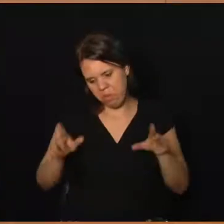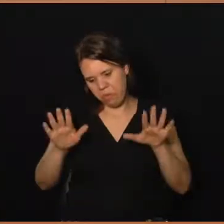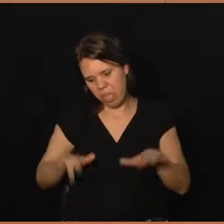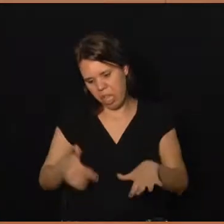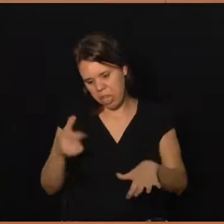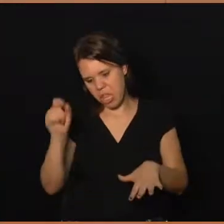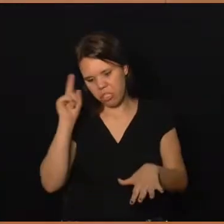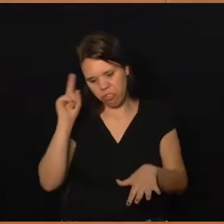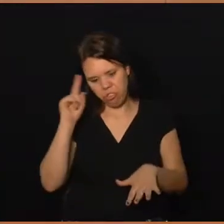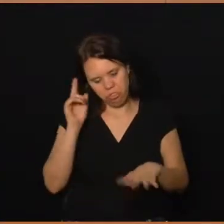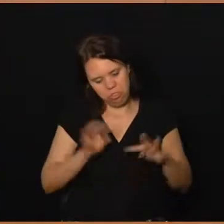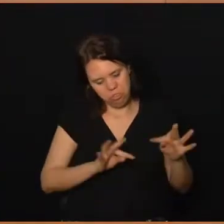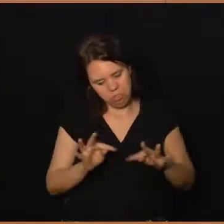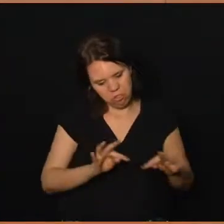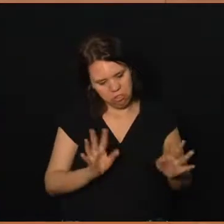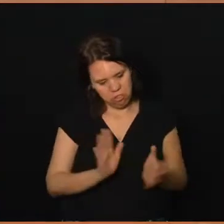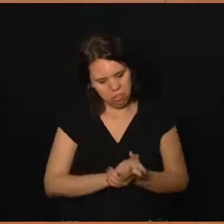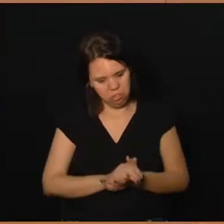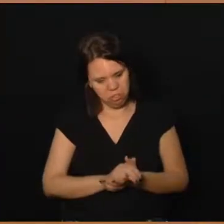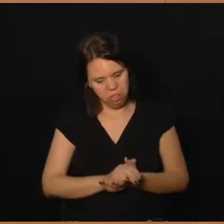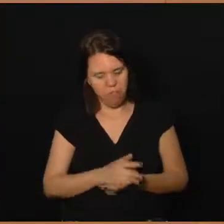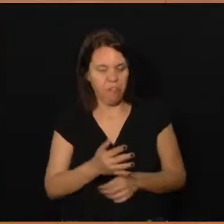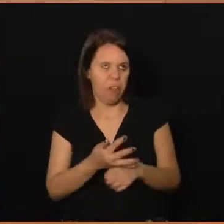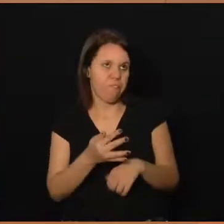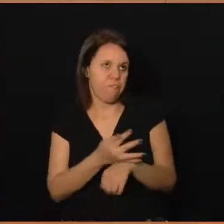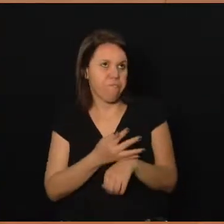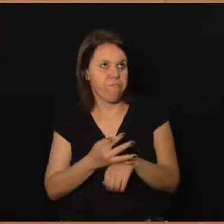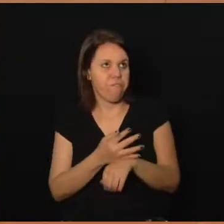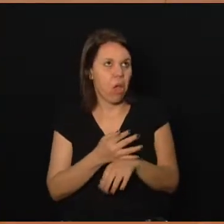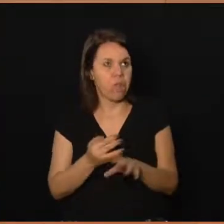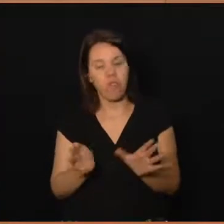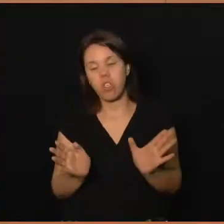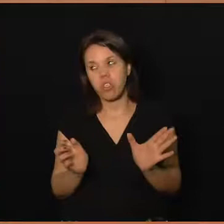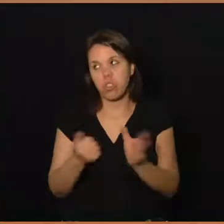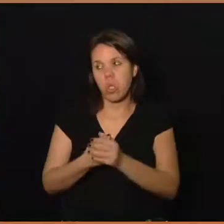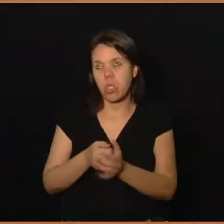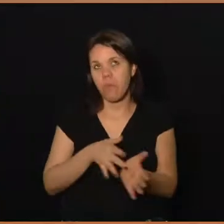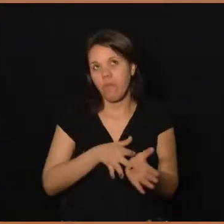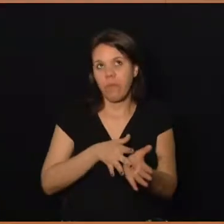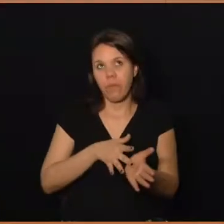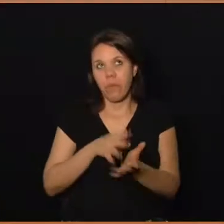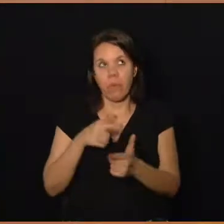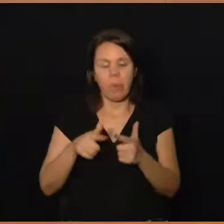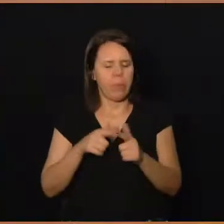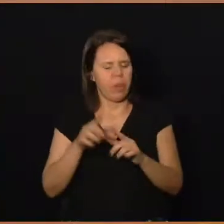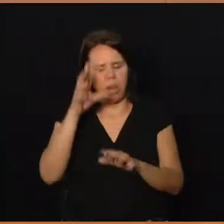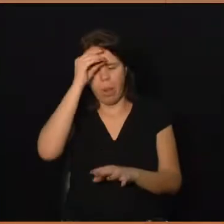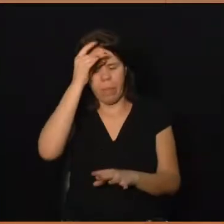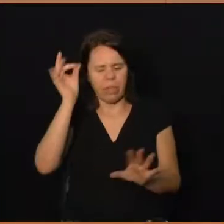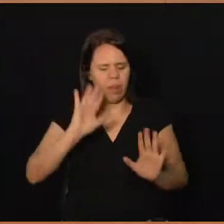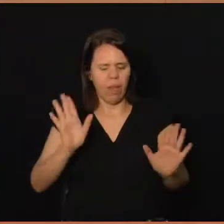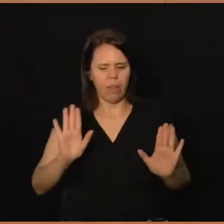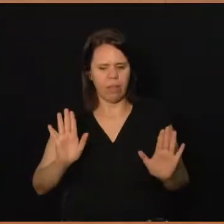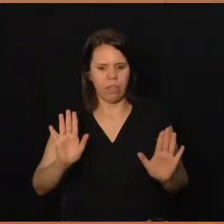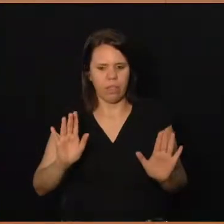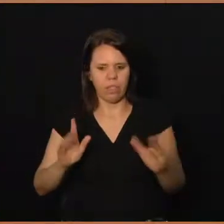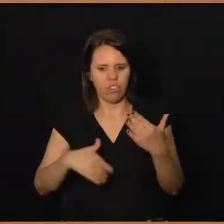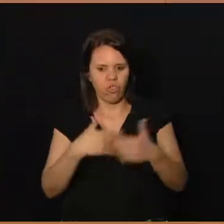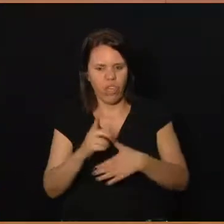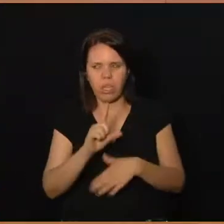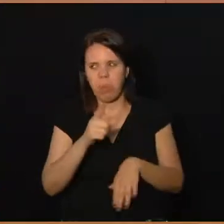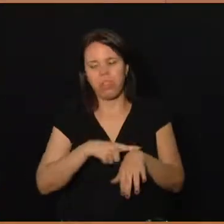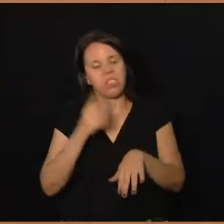dias no centro de tratamento, vou tirar férias, né, vou esconder o problema, você não está aprendendo nada, você já vai programado para